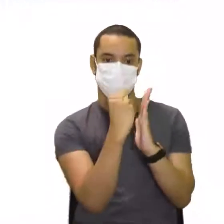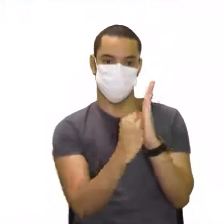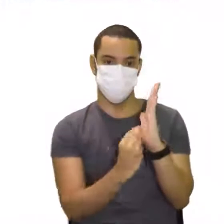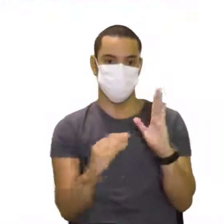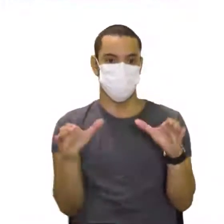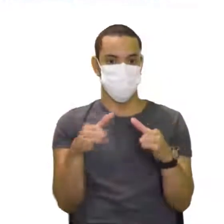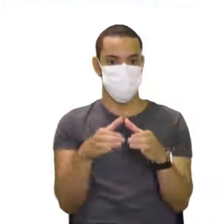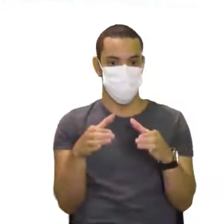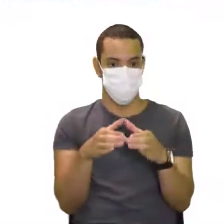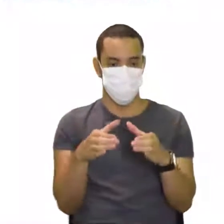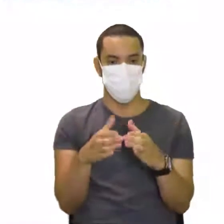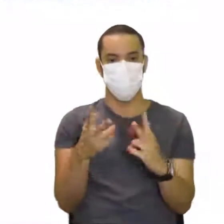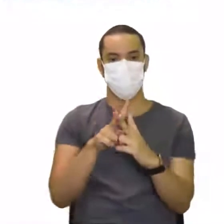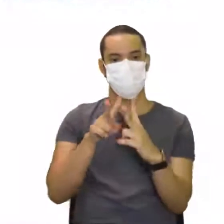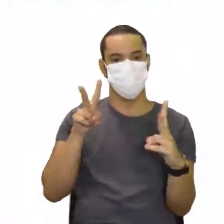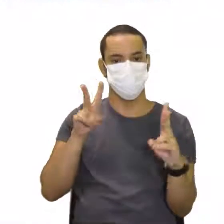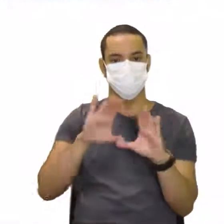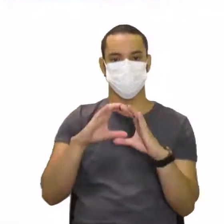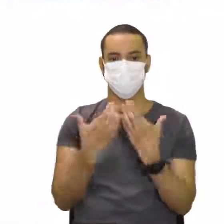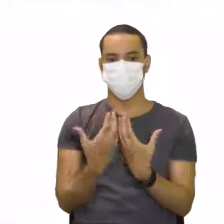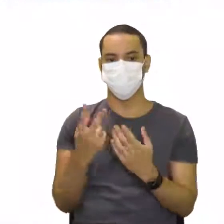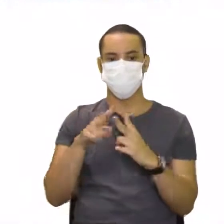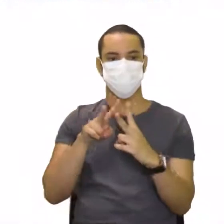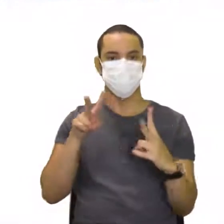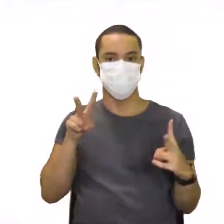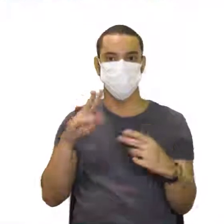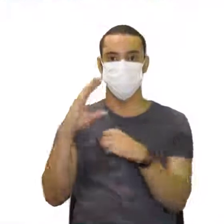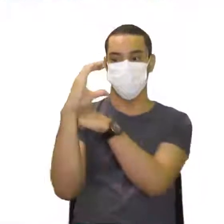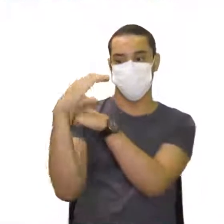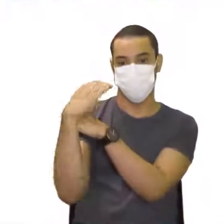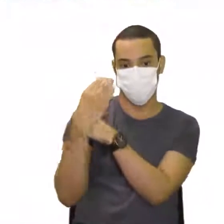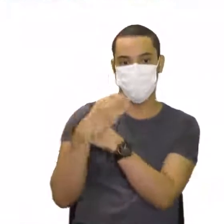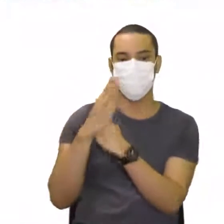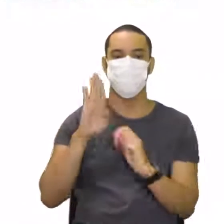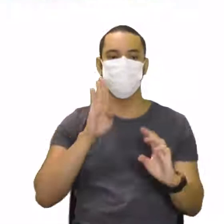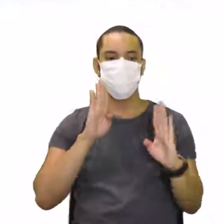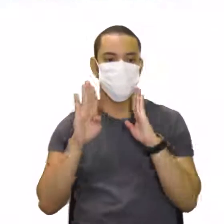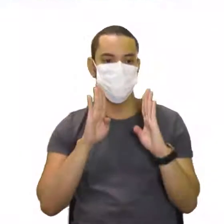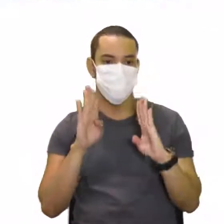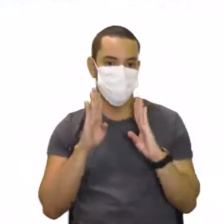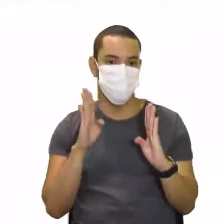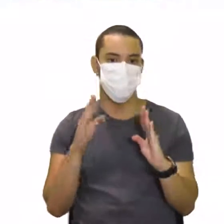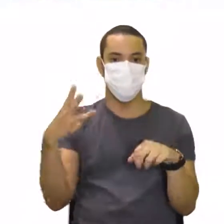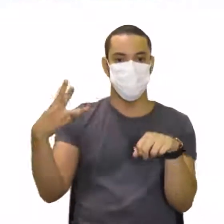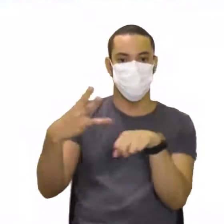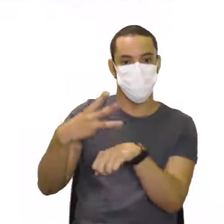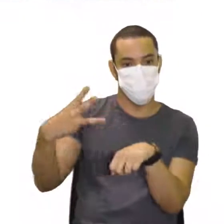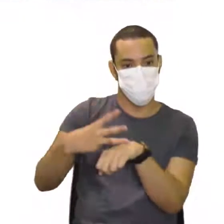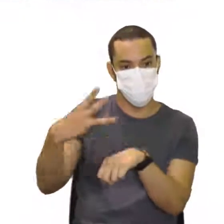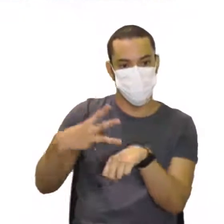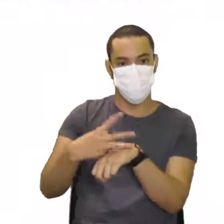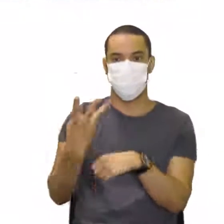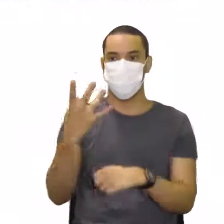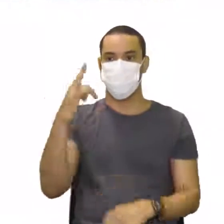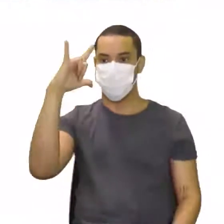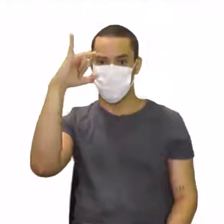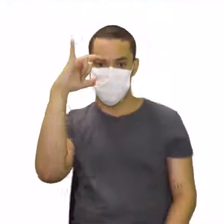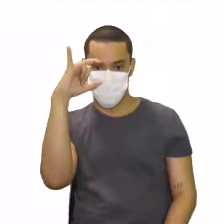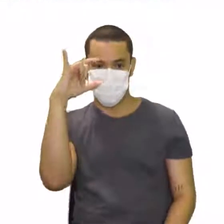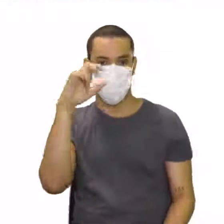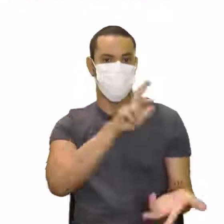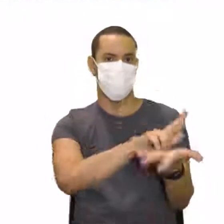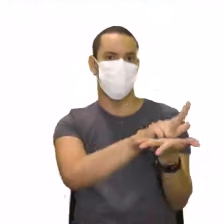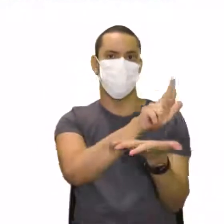online, comunidades virtuais, webcam, Facebook, WhatsApp, Instagram, entre